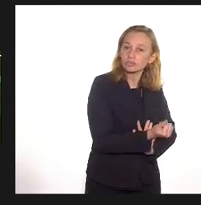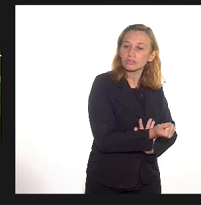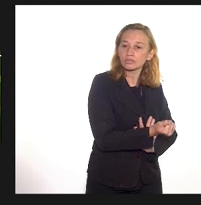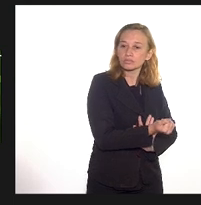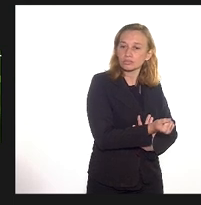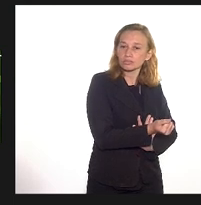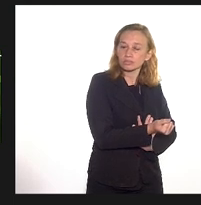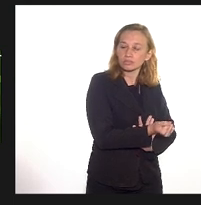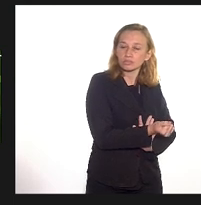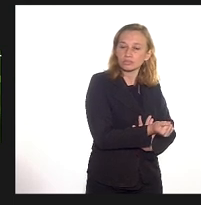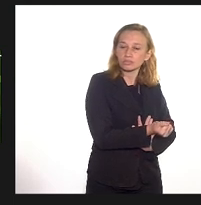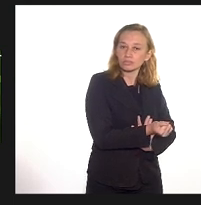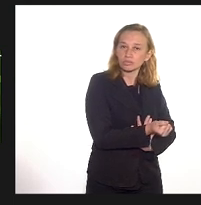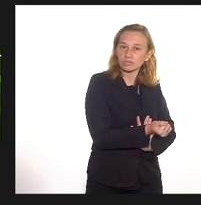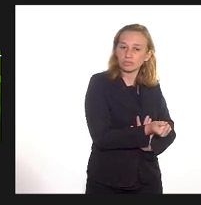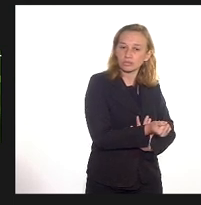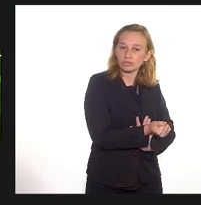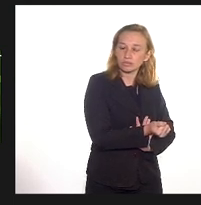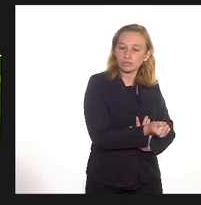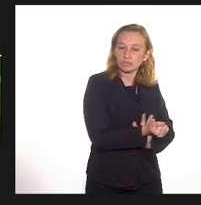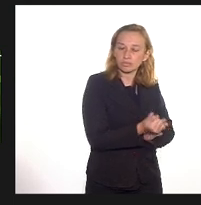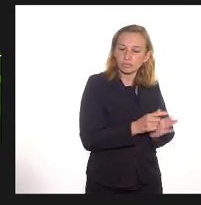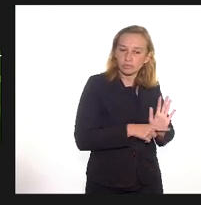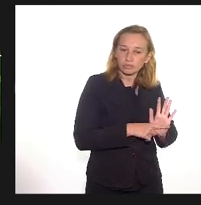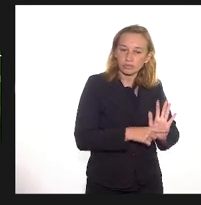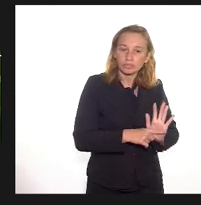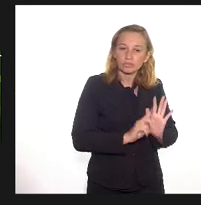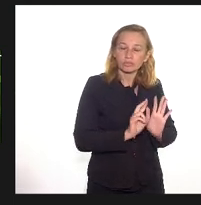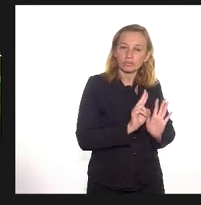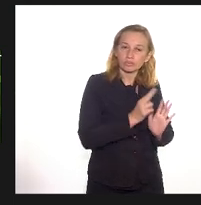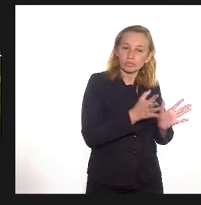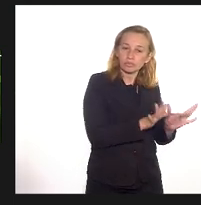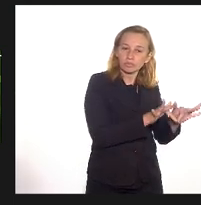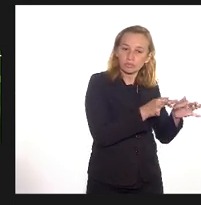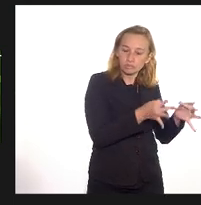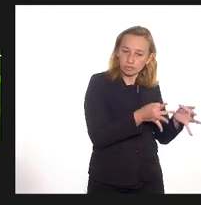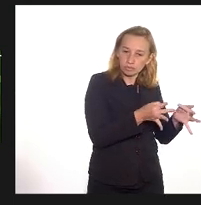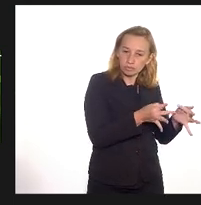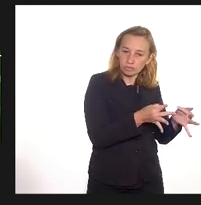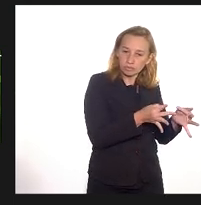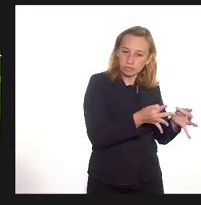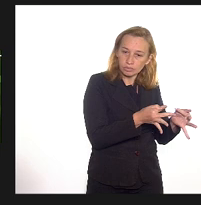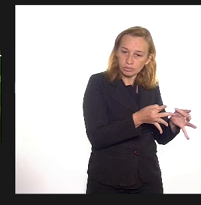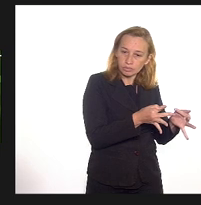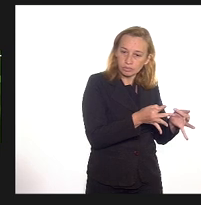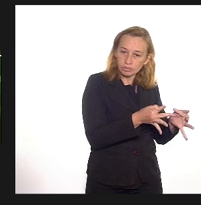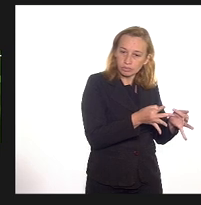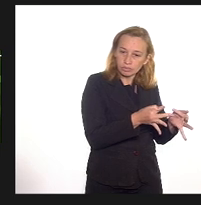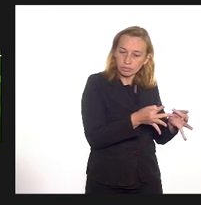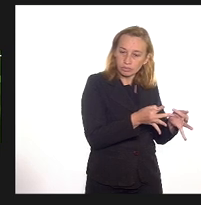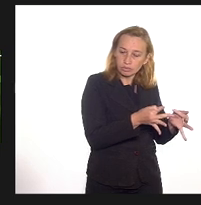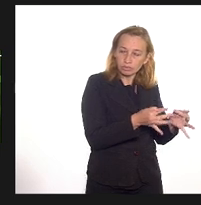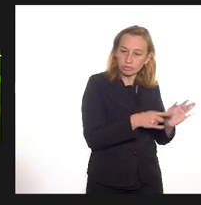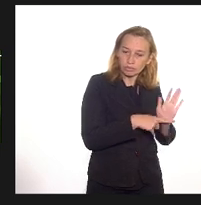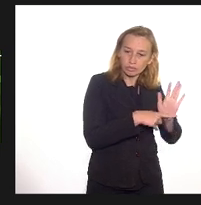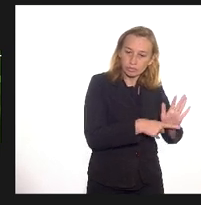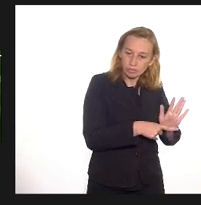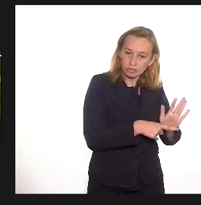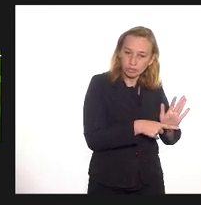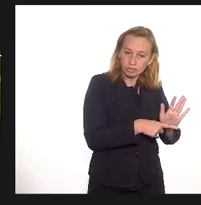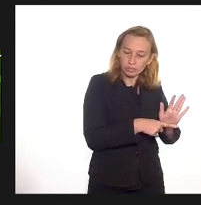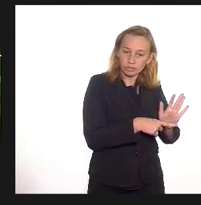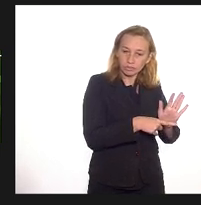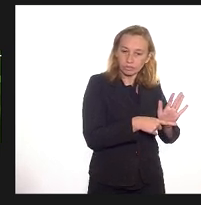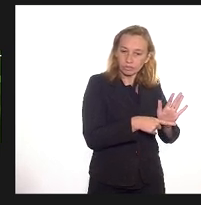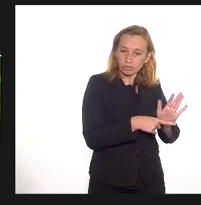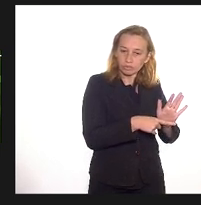compõe o valor do ativo, ou ele é simplesmente... ele compõe o valor do ativo e ele é recuperado sob a forma de depreciação